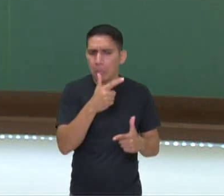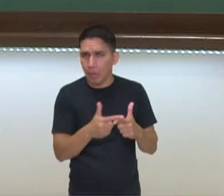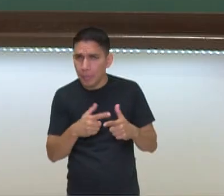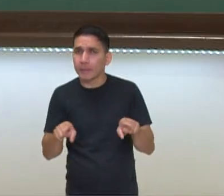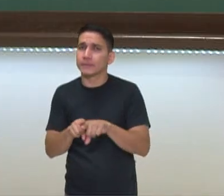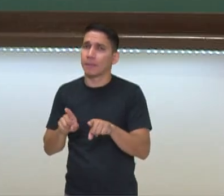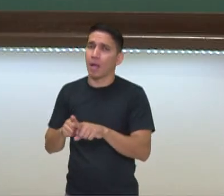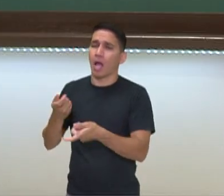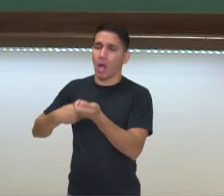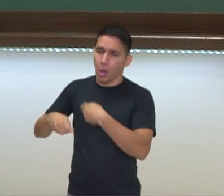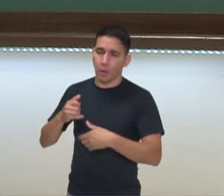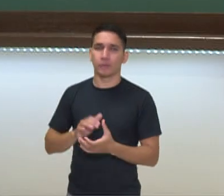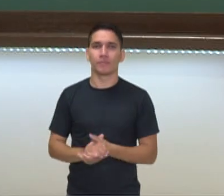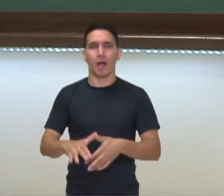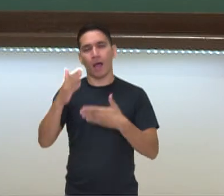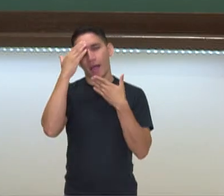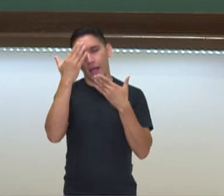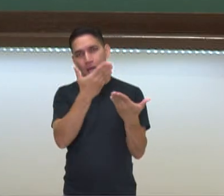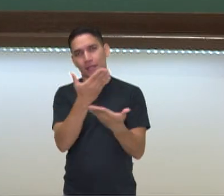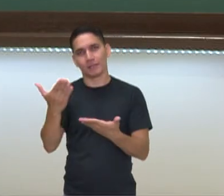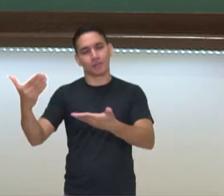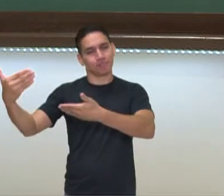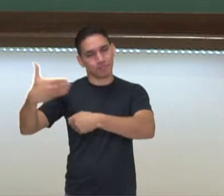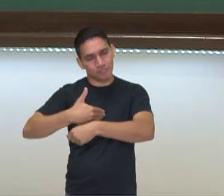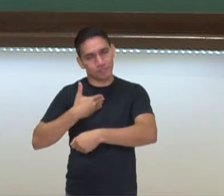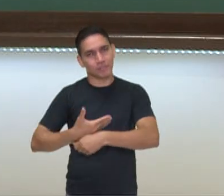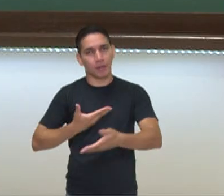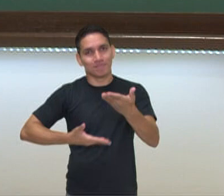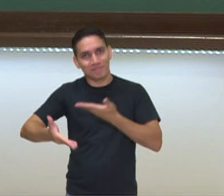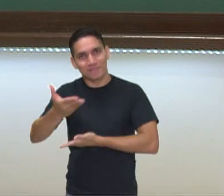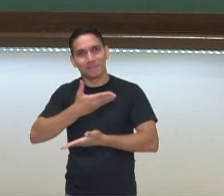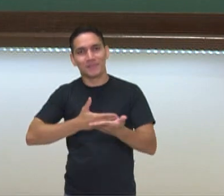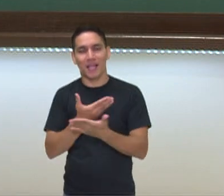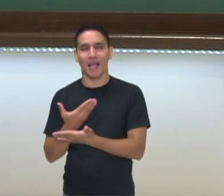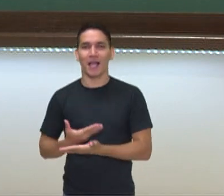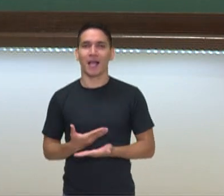econômicos. Agradeço a você pela sua participação e envolvimento na nossa